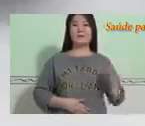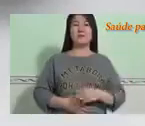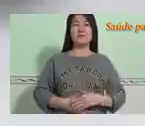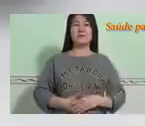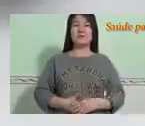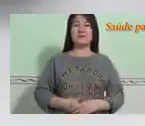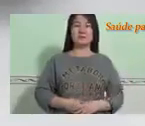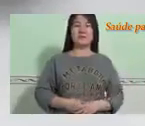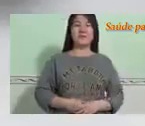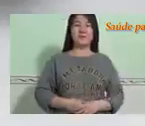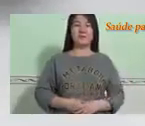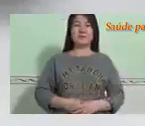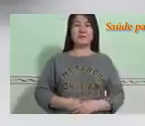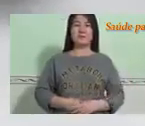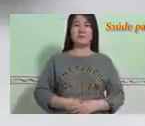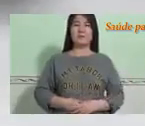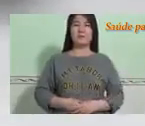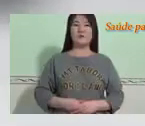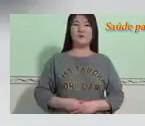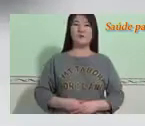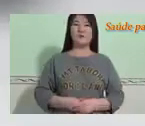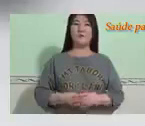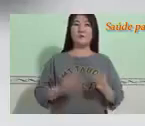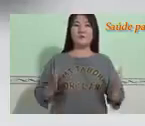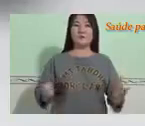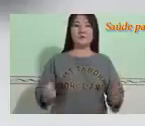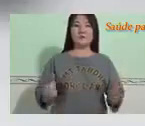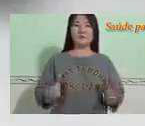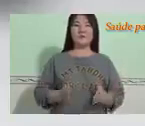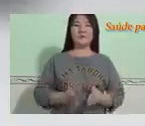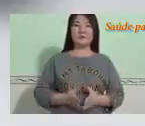2. Também conhecido como pirrejeta, acento agudo